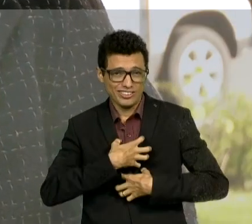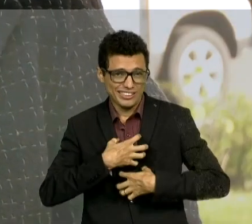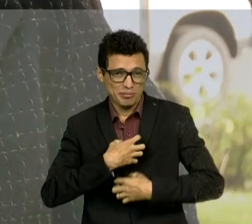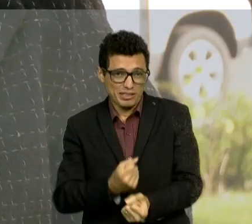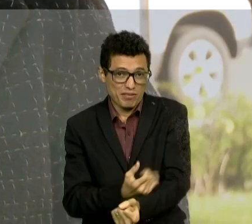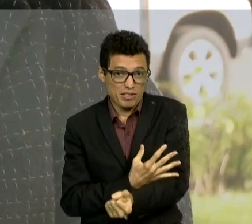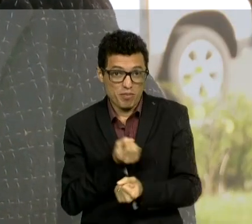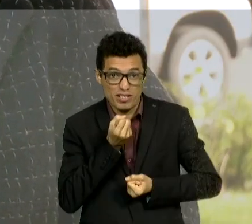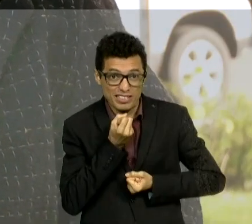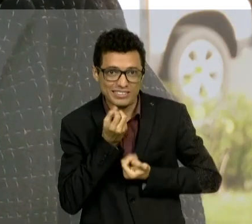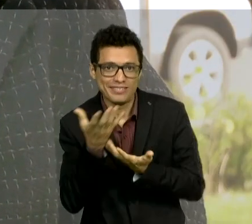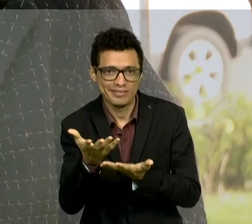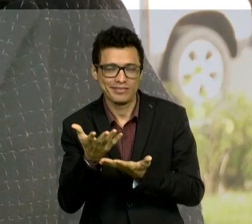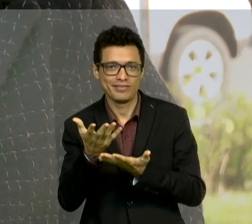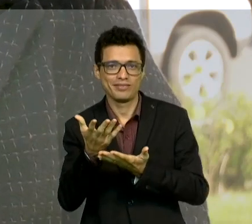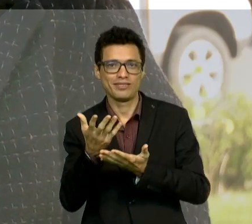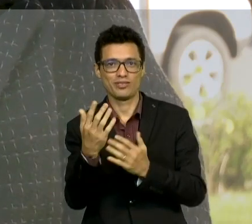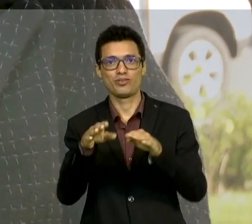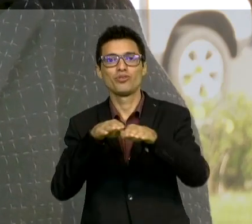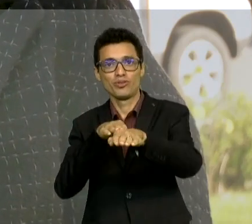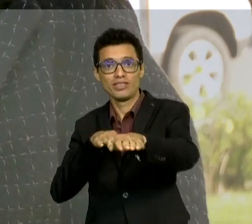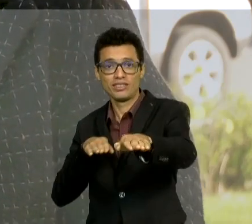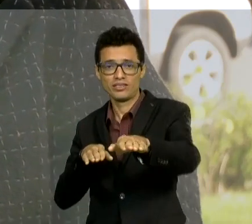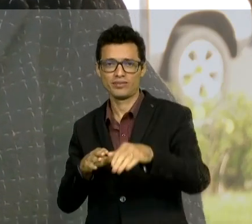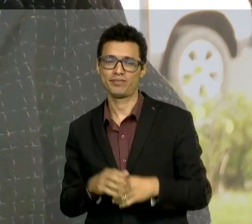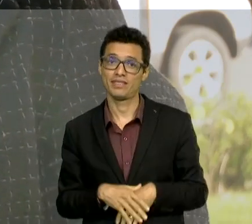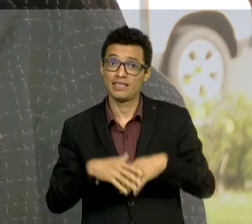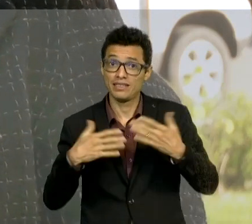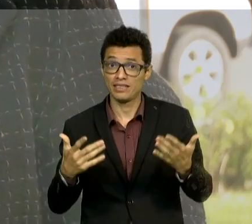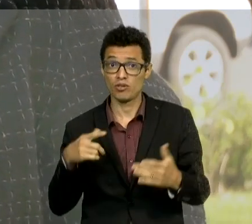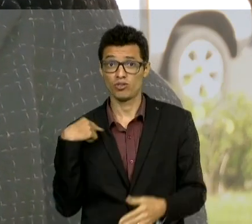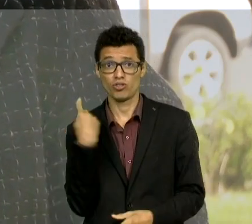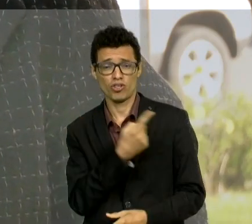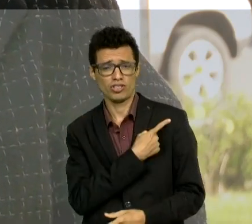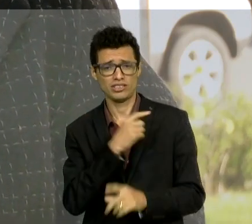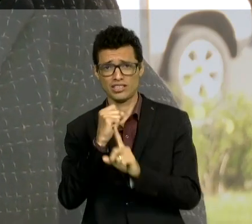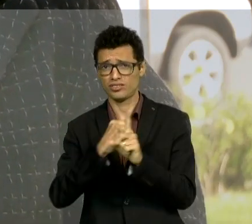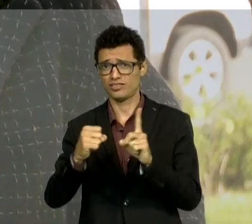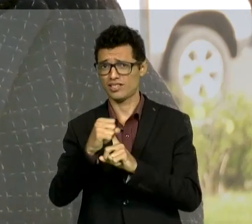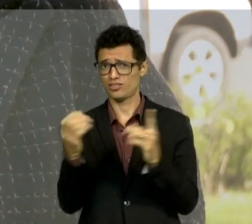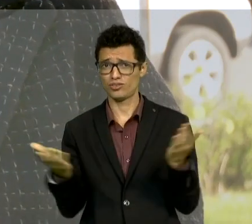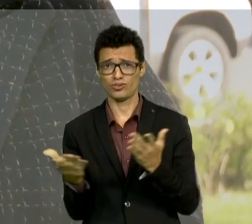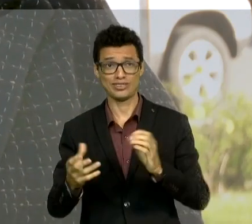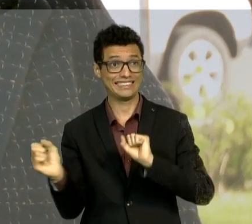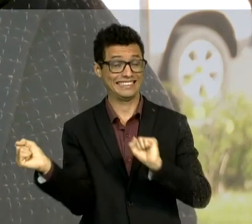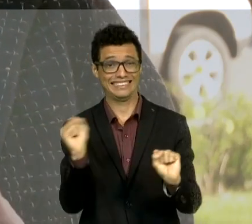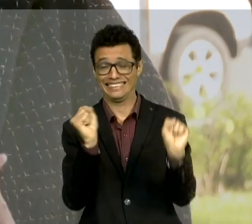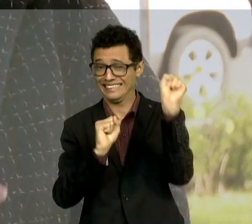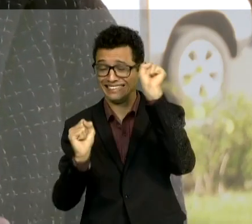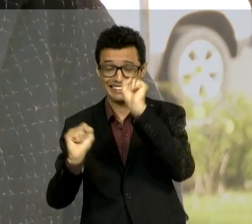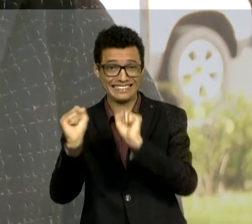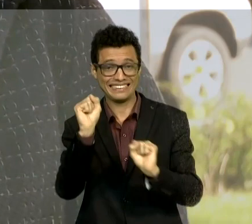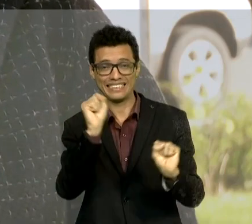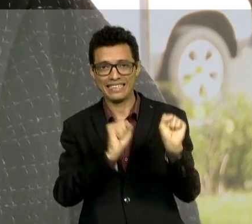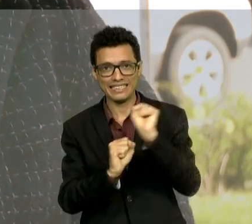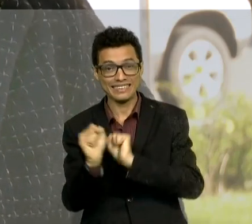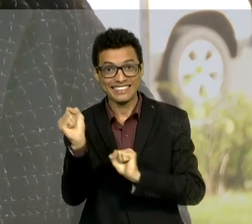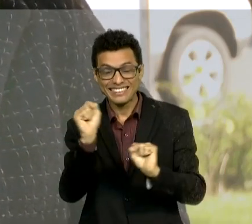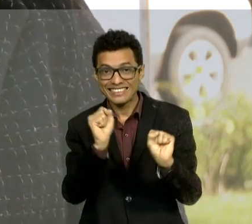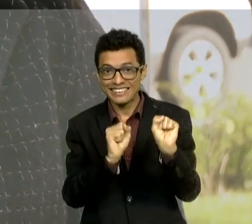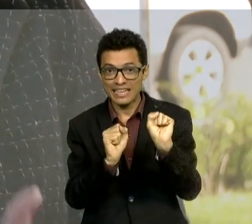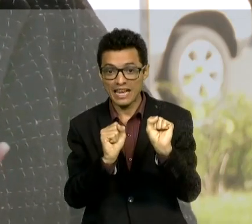é que nós vivemos uma sociedade estressante. E aí a gente acaba trazendo para